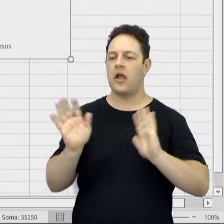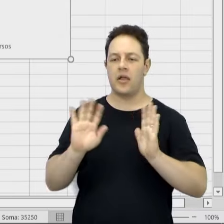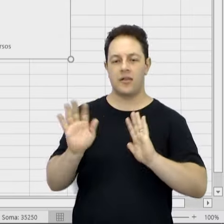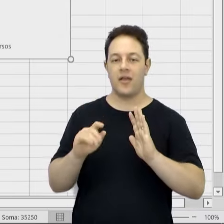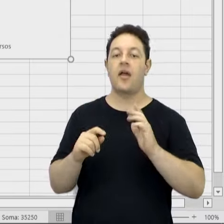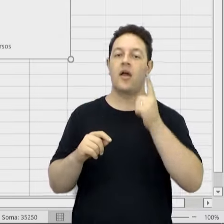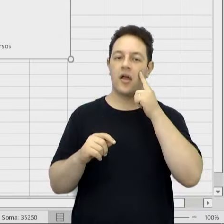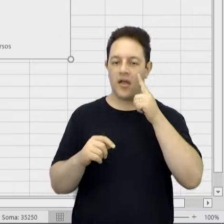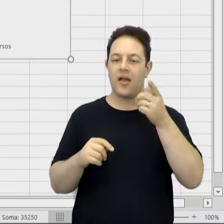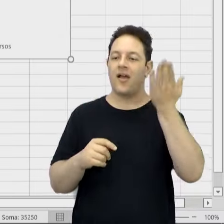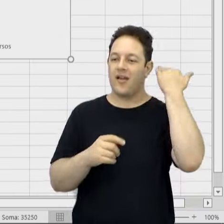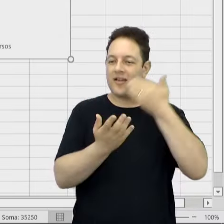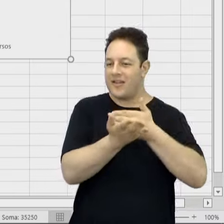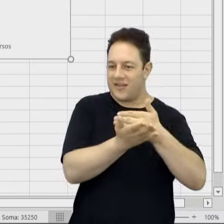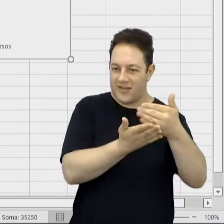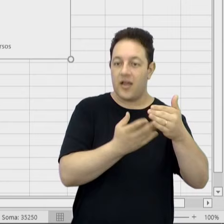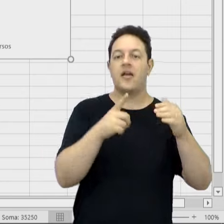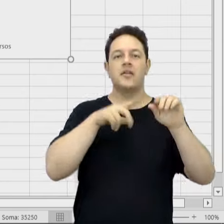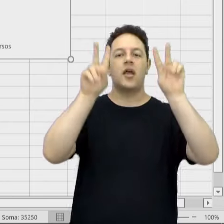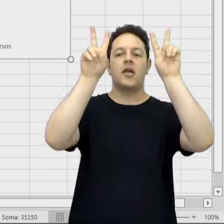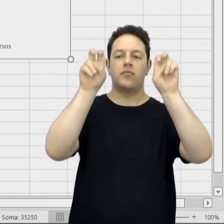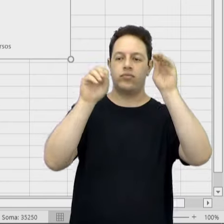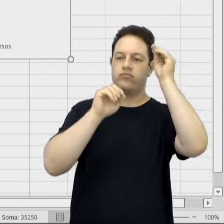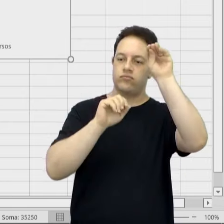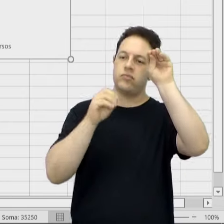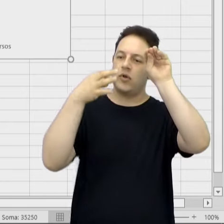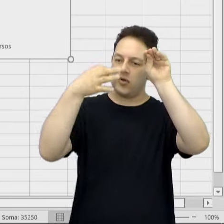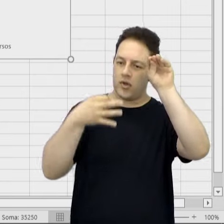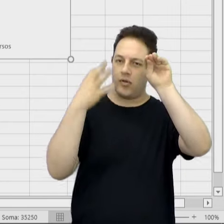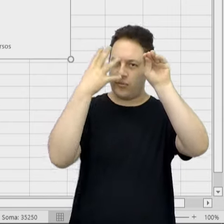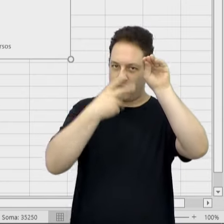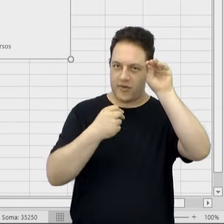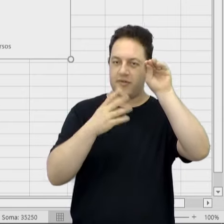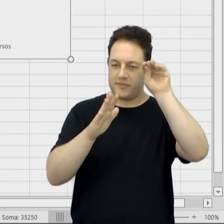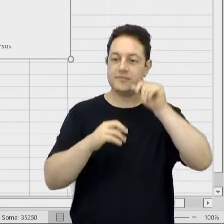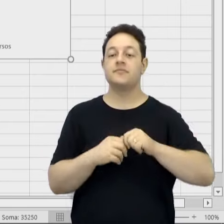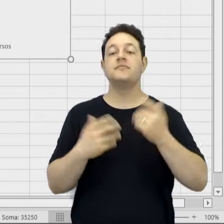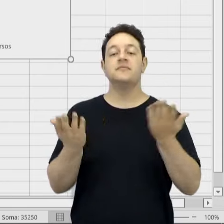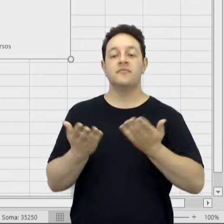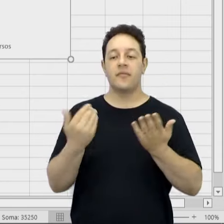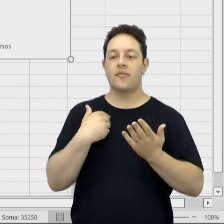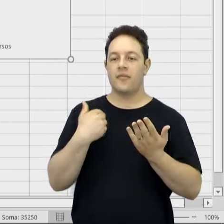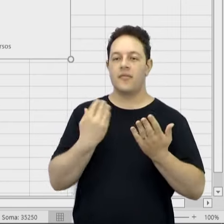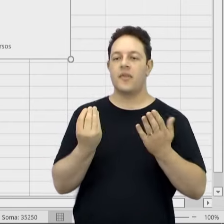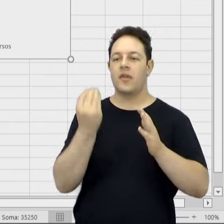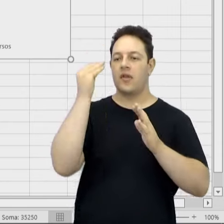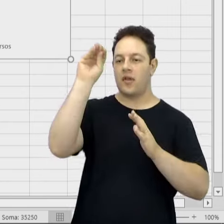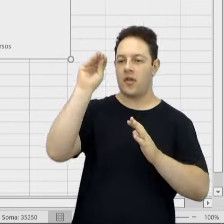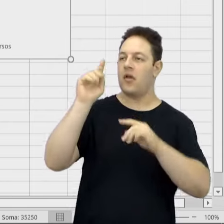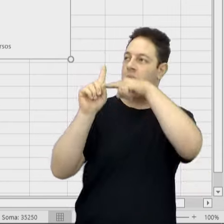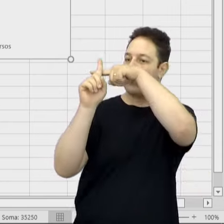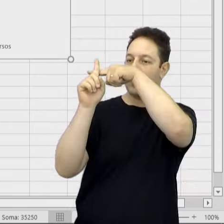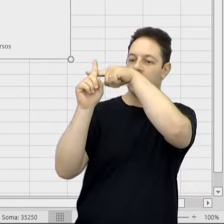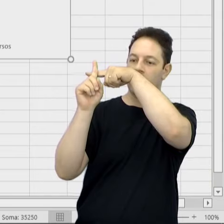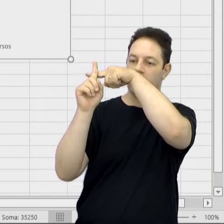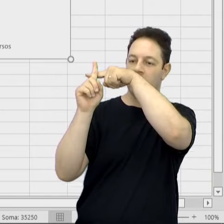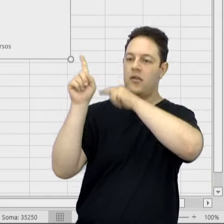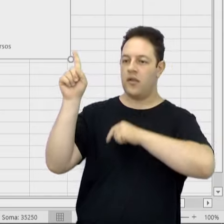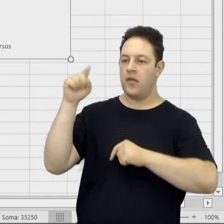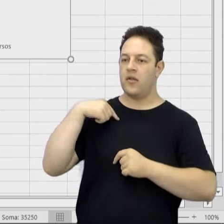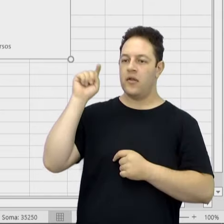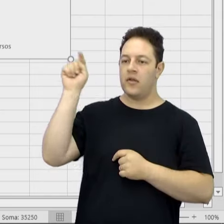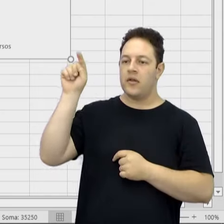na inicial que eu mostrei para vocês, ele estava com título e tudo. Eu venho aqui na adicionar, no maisinho, e